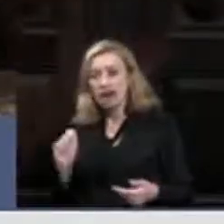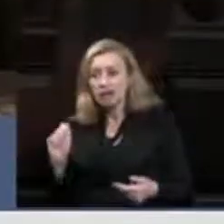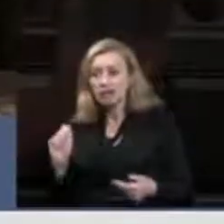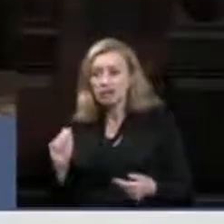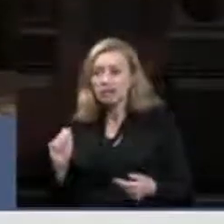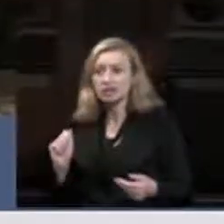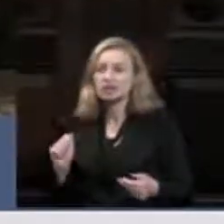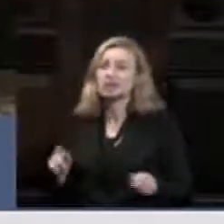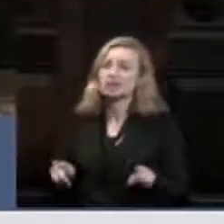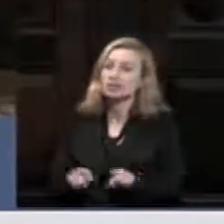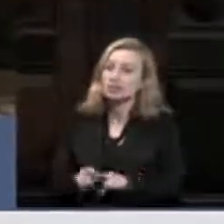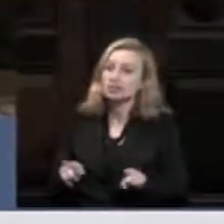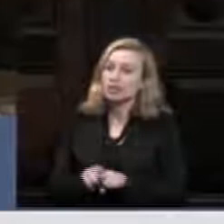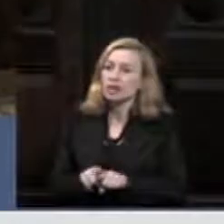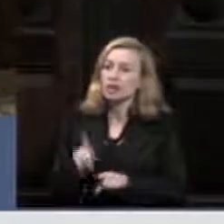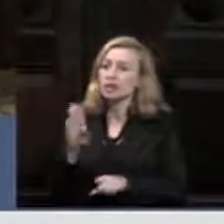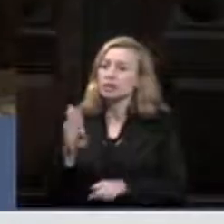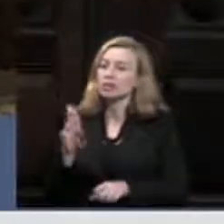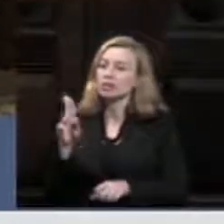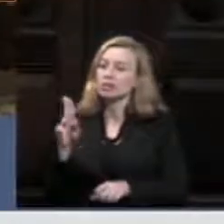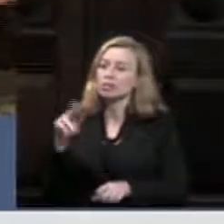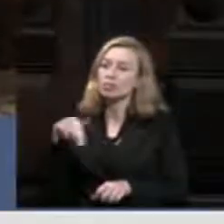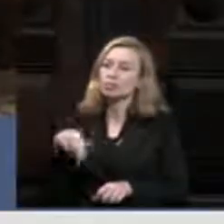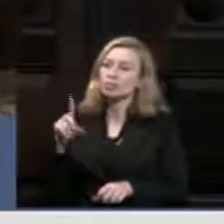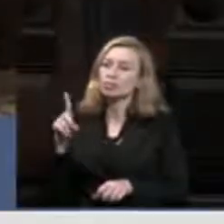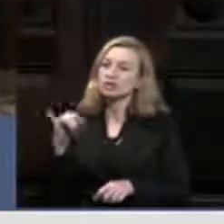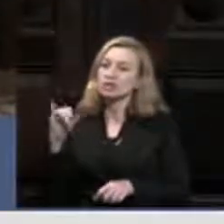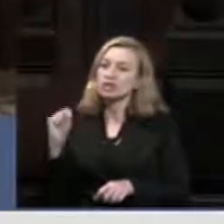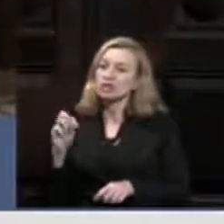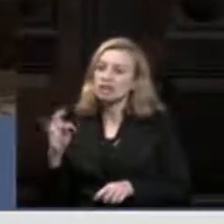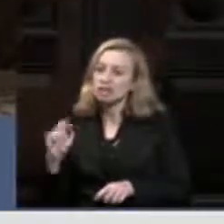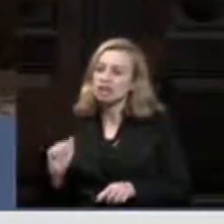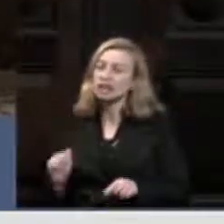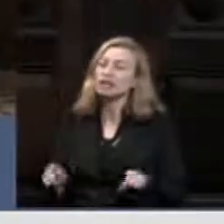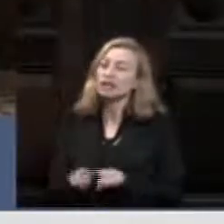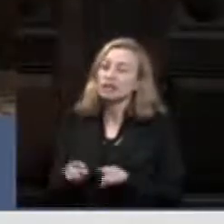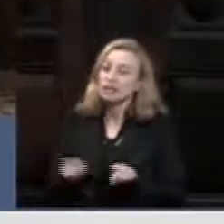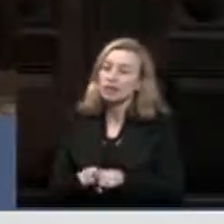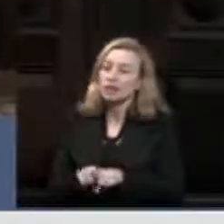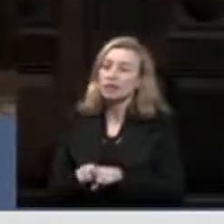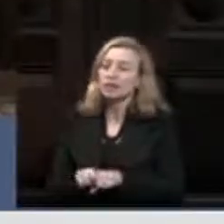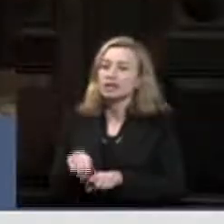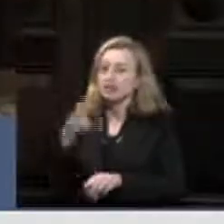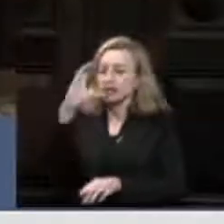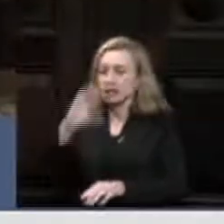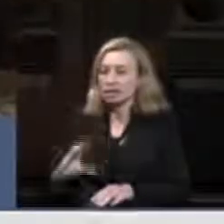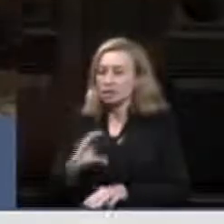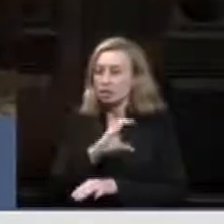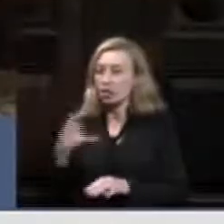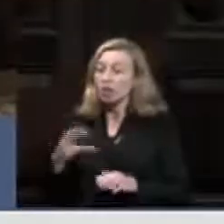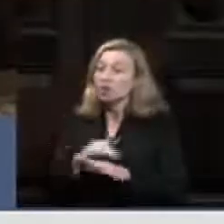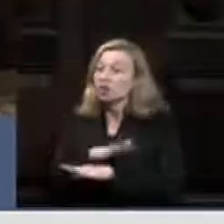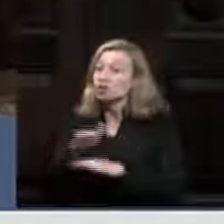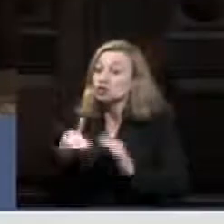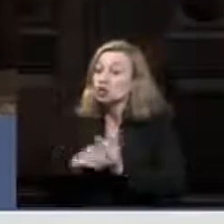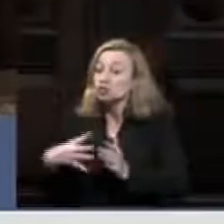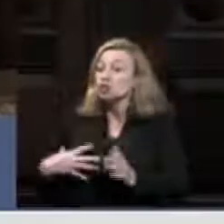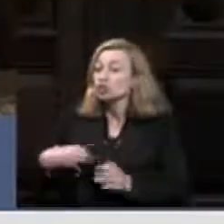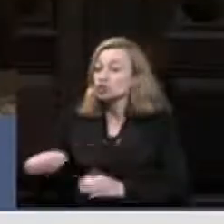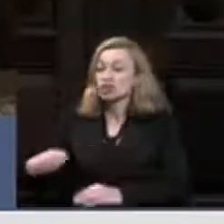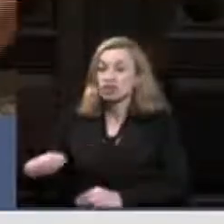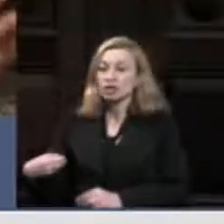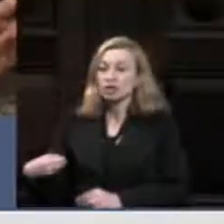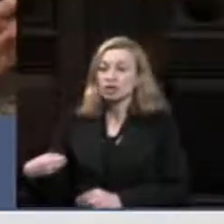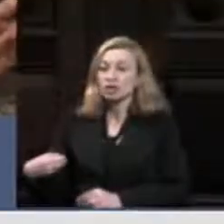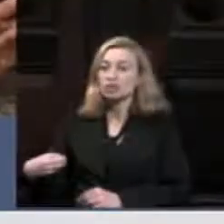maior harmonia, né? Porque são todos filhos